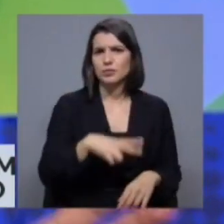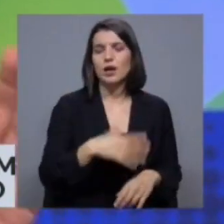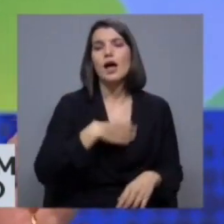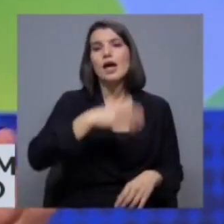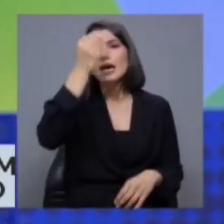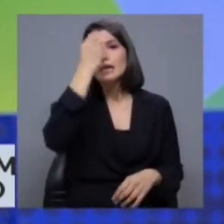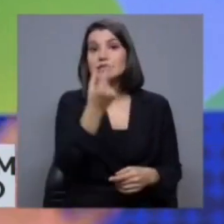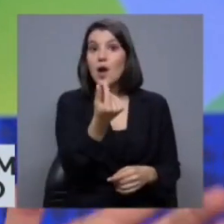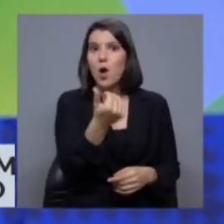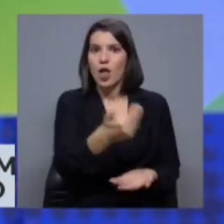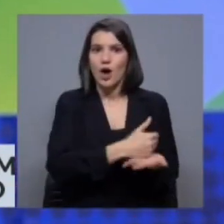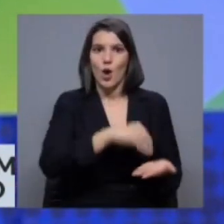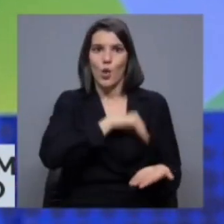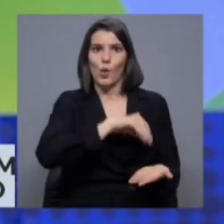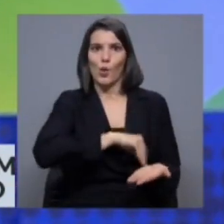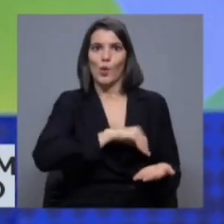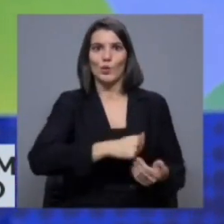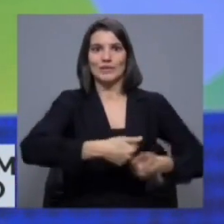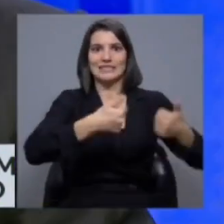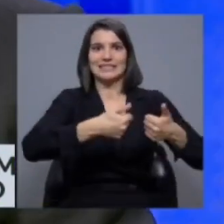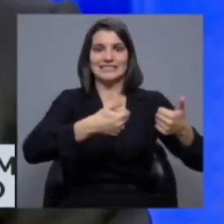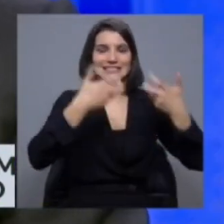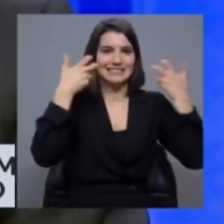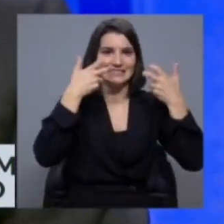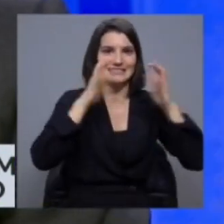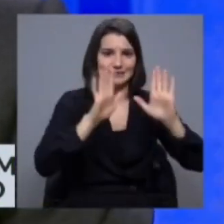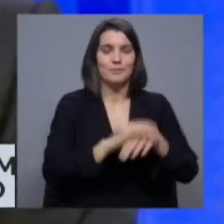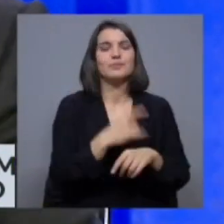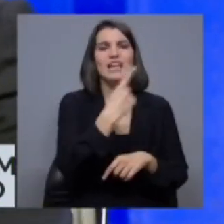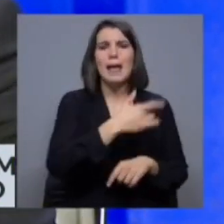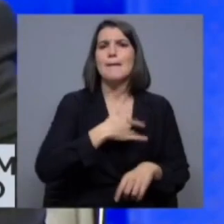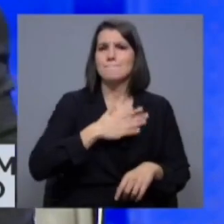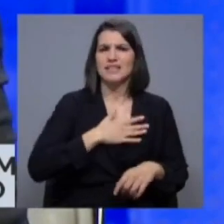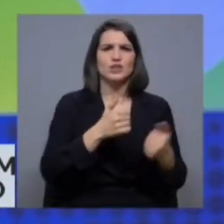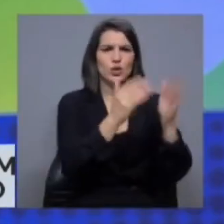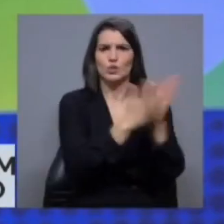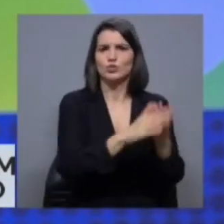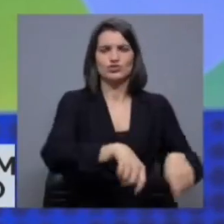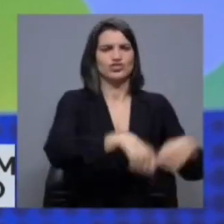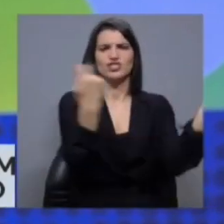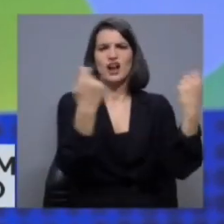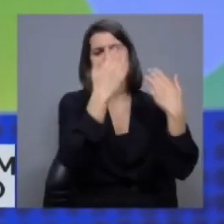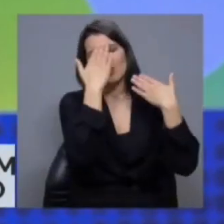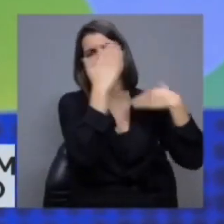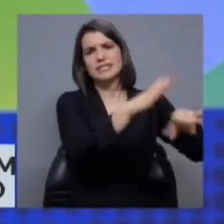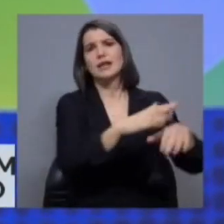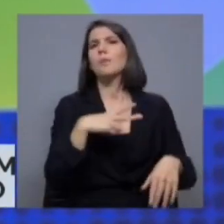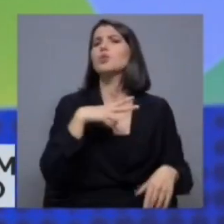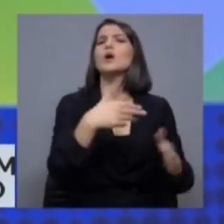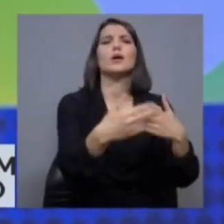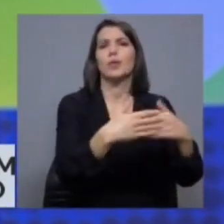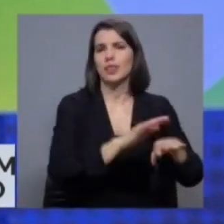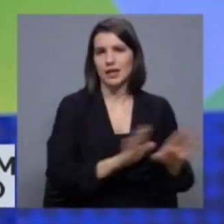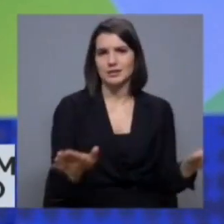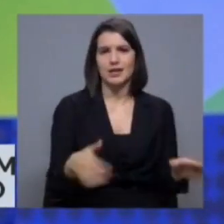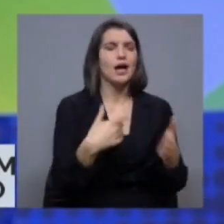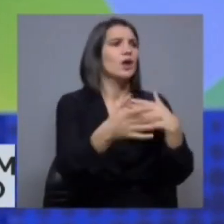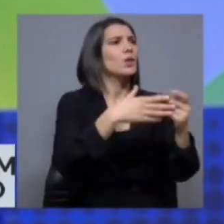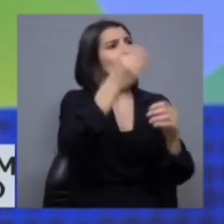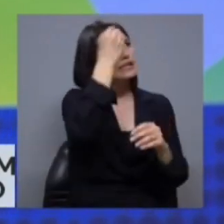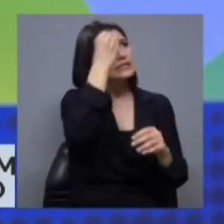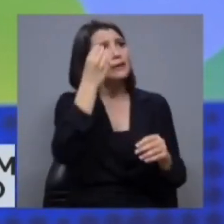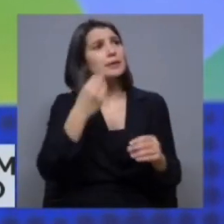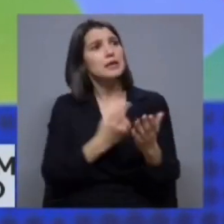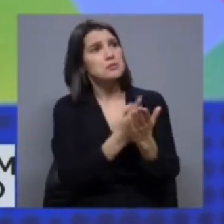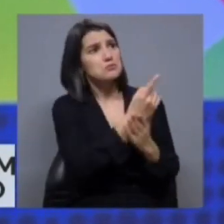gente fez lucro o lucro para ele é o que eles vão importante é dizer assim aos empresários pergunto Faça o que quiser em Portugal não interessa não interessa em